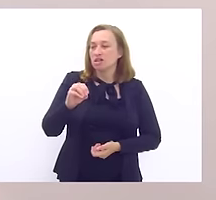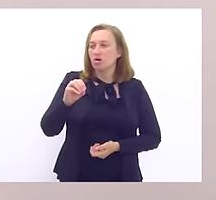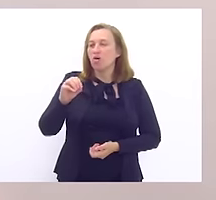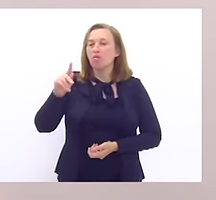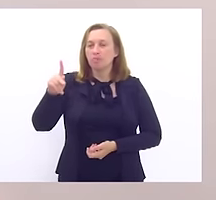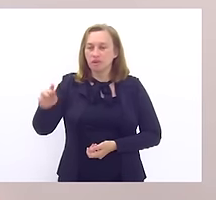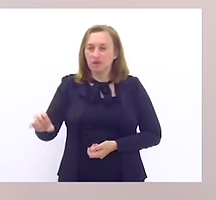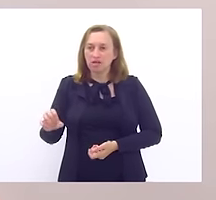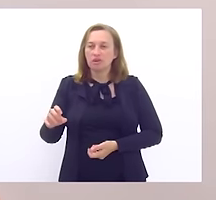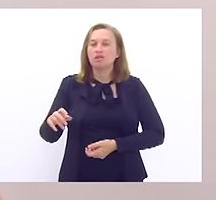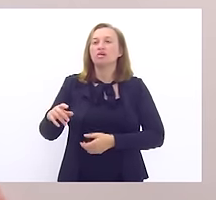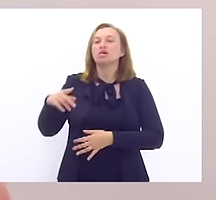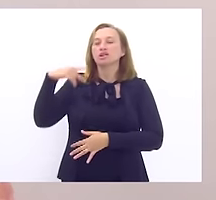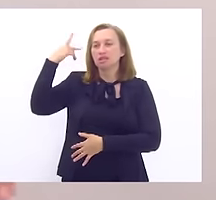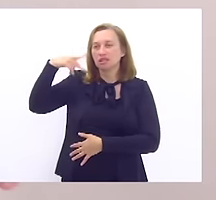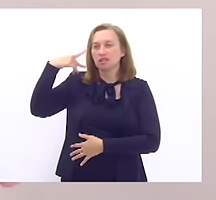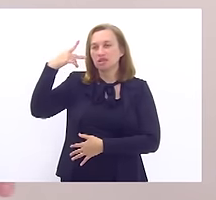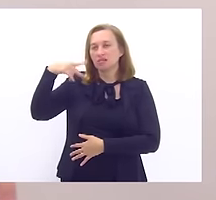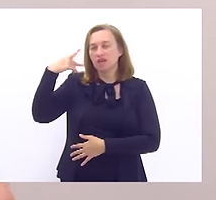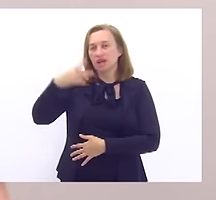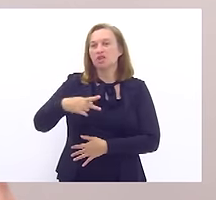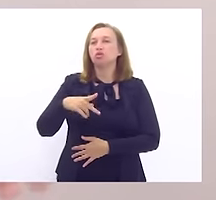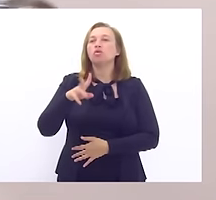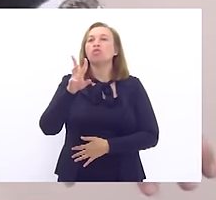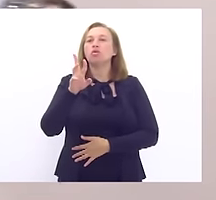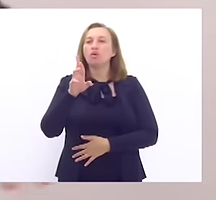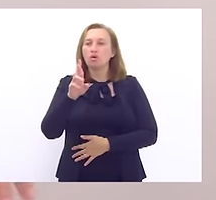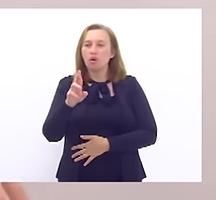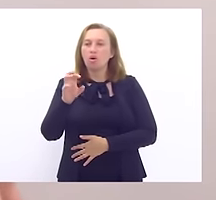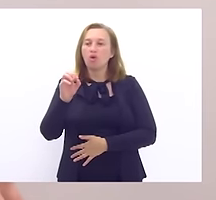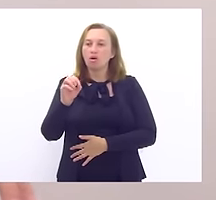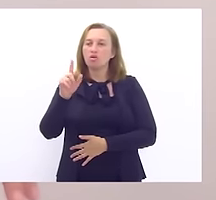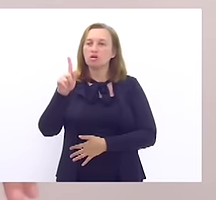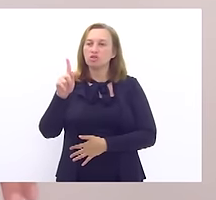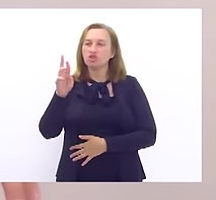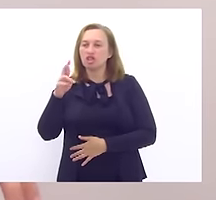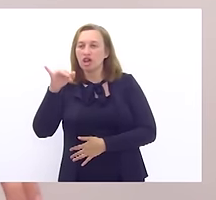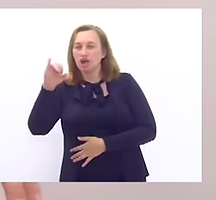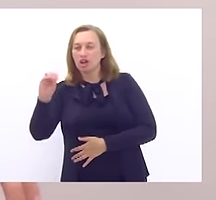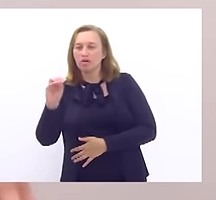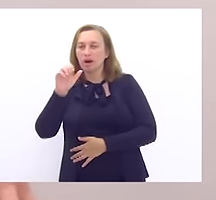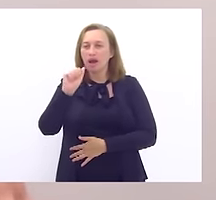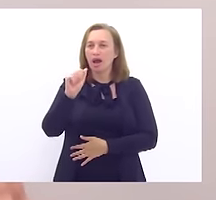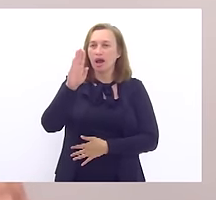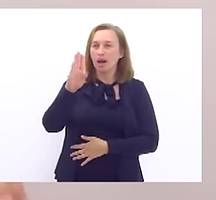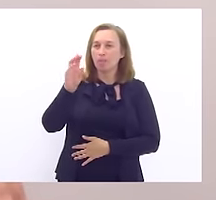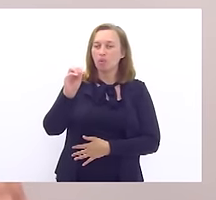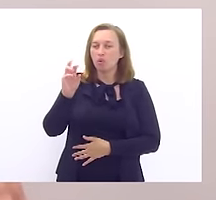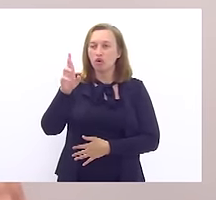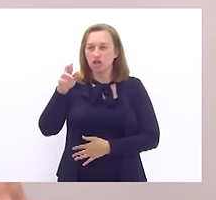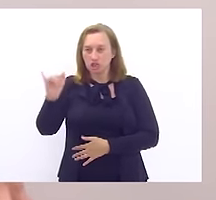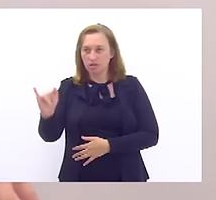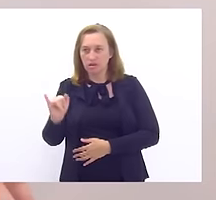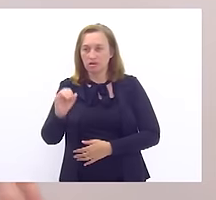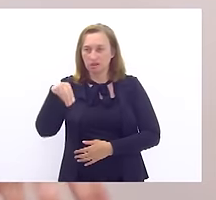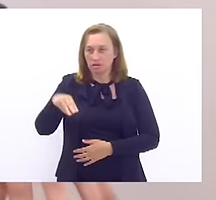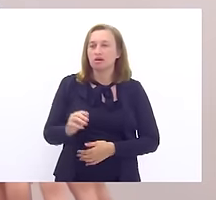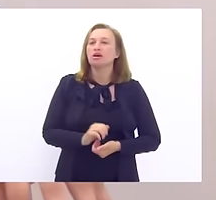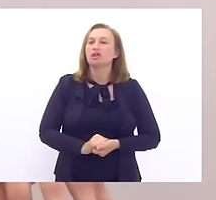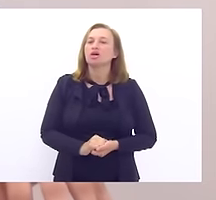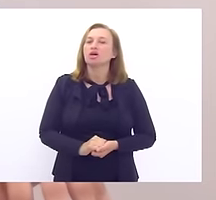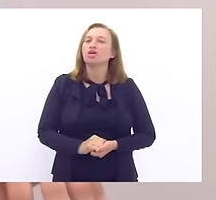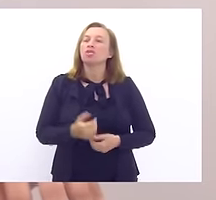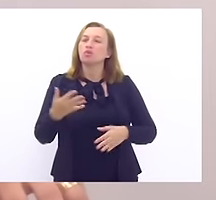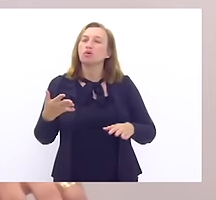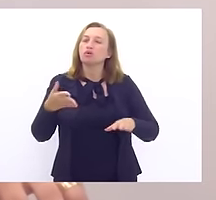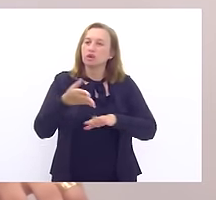Cristóvão esse pátio da selva do lado da guarda municipal esse pátio da CEOP quando o indivíduo